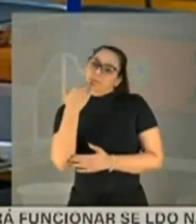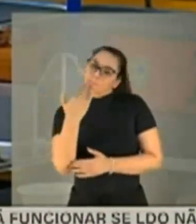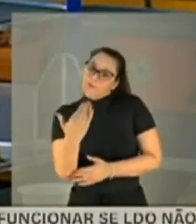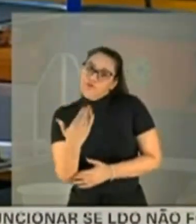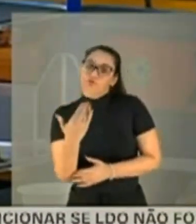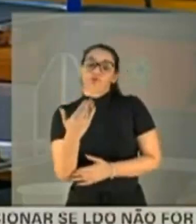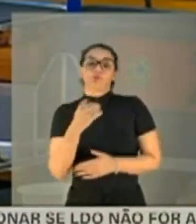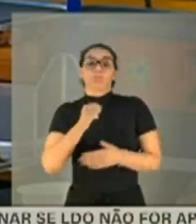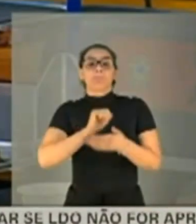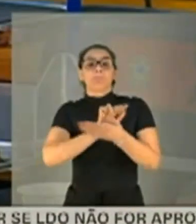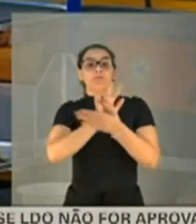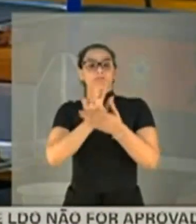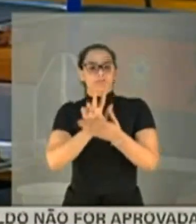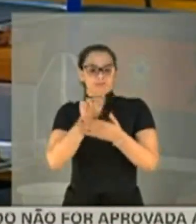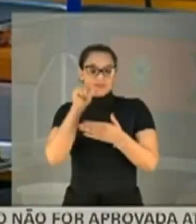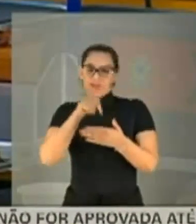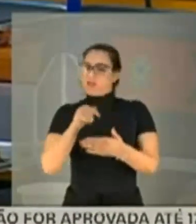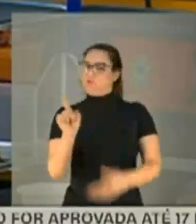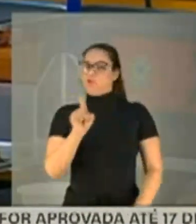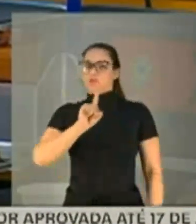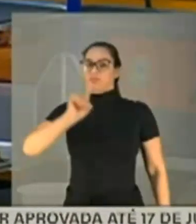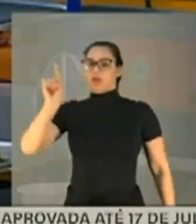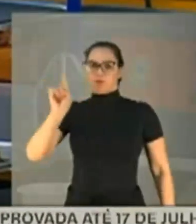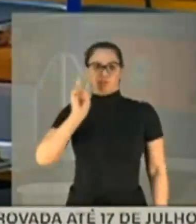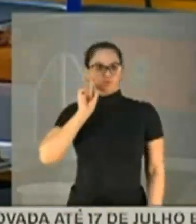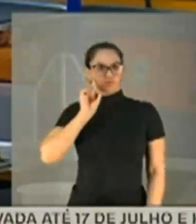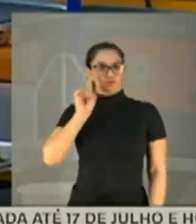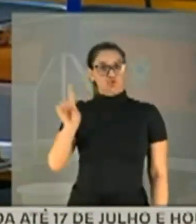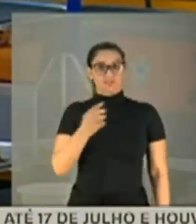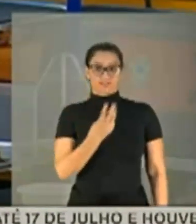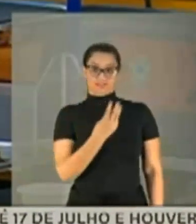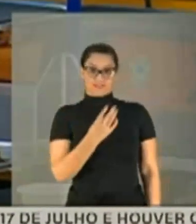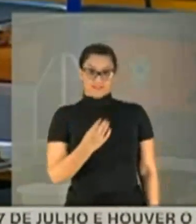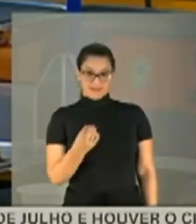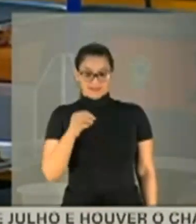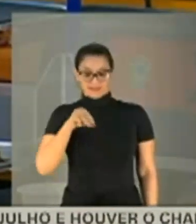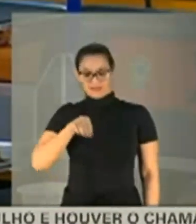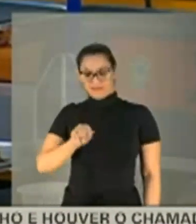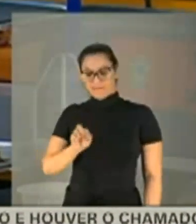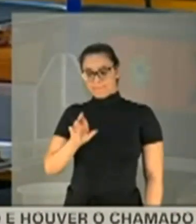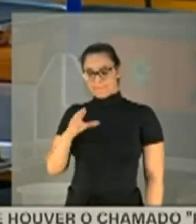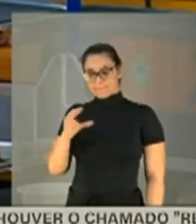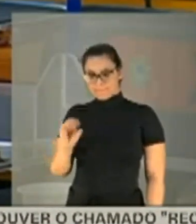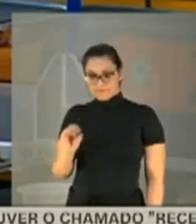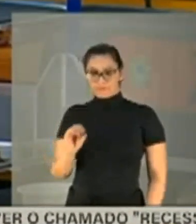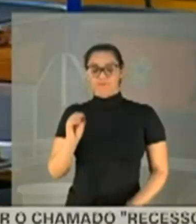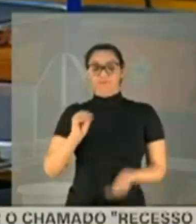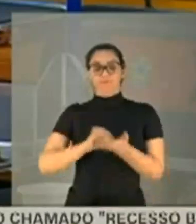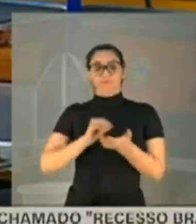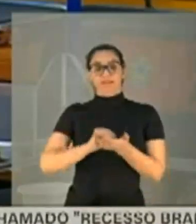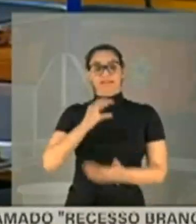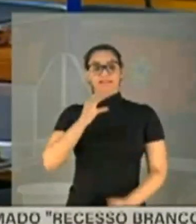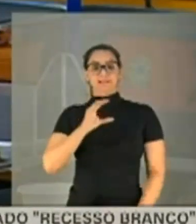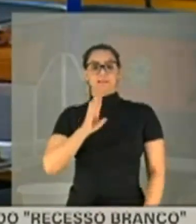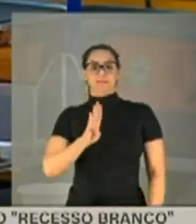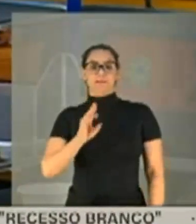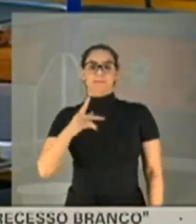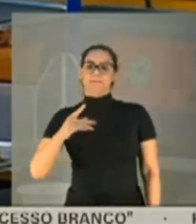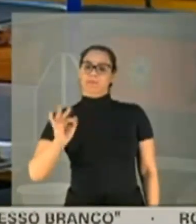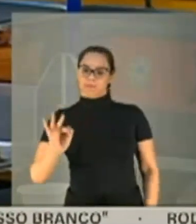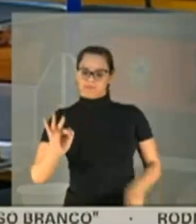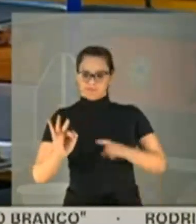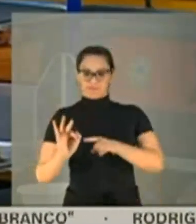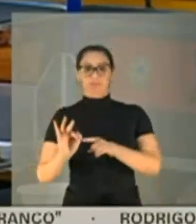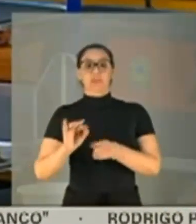para a Anvisa, o qual foi negado no dia 30 de março, faltando o CBPF, que é o Certificado de